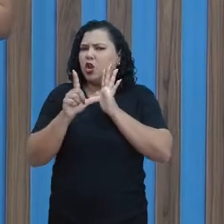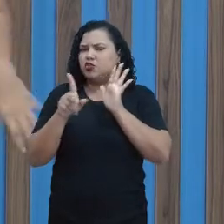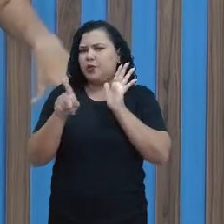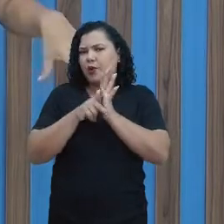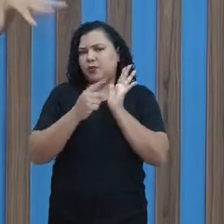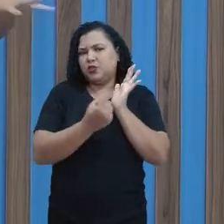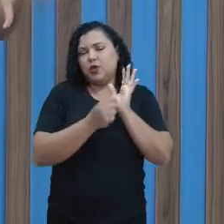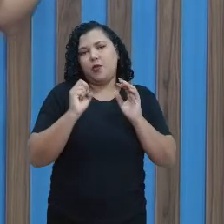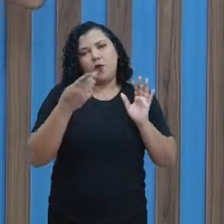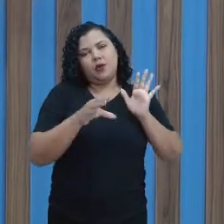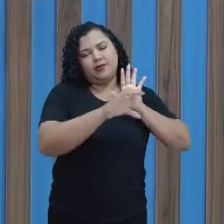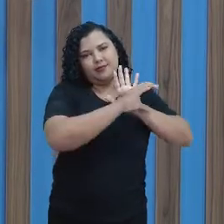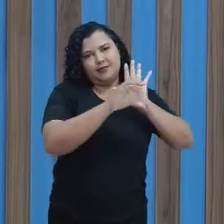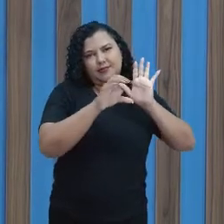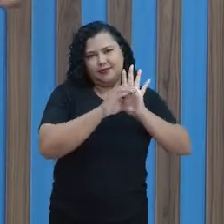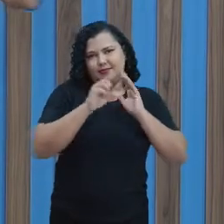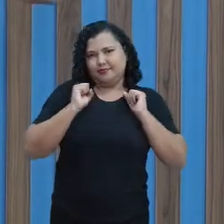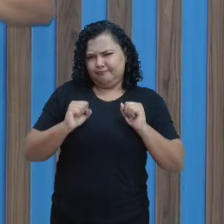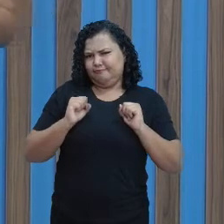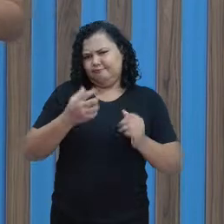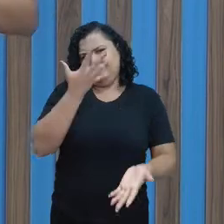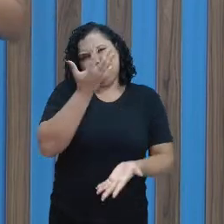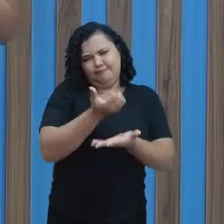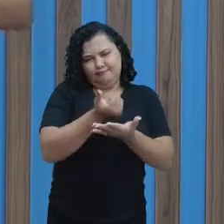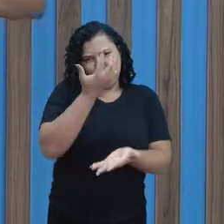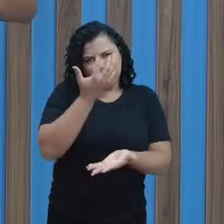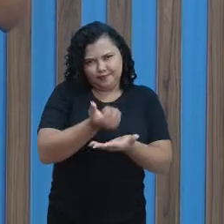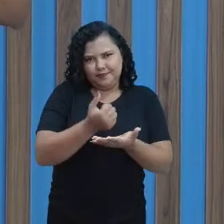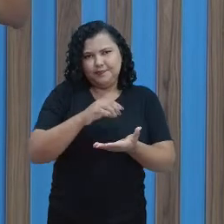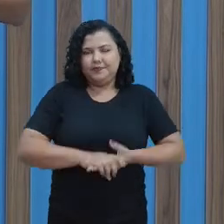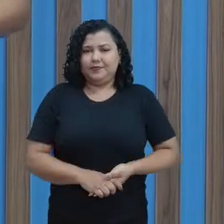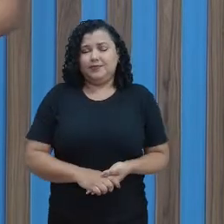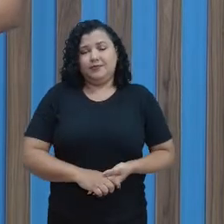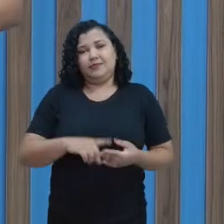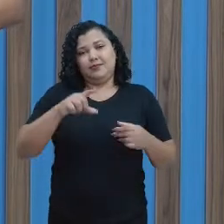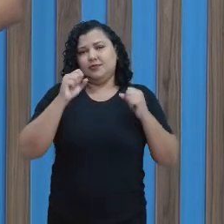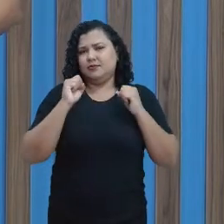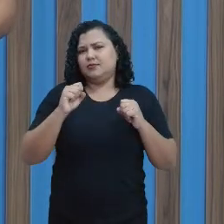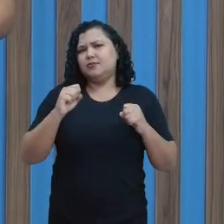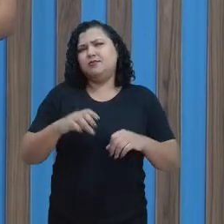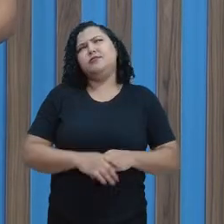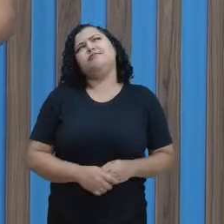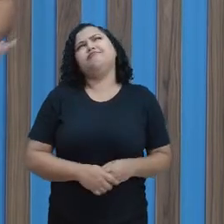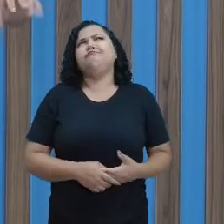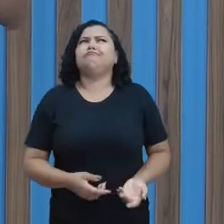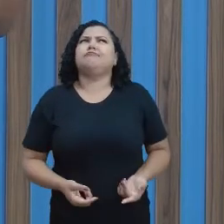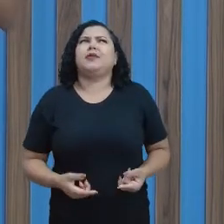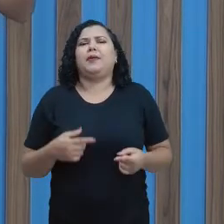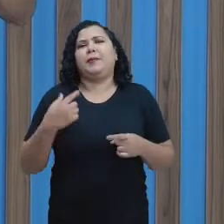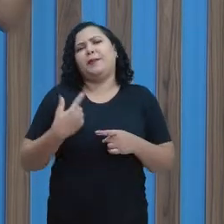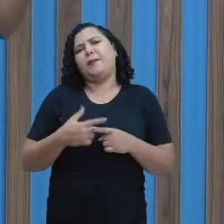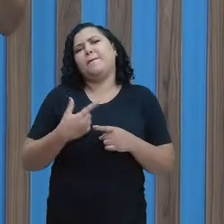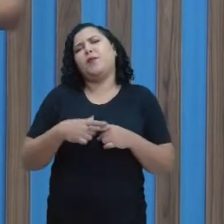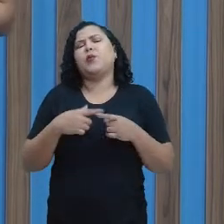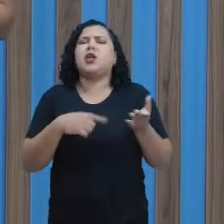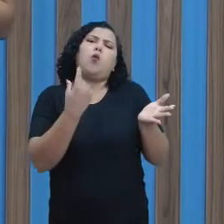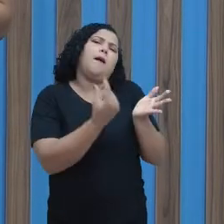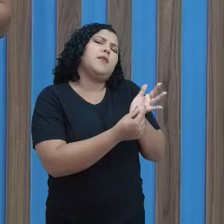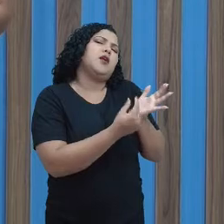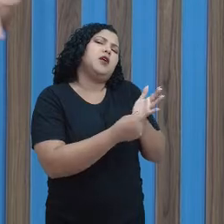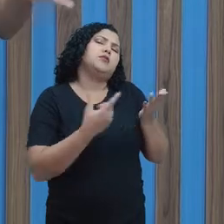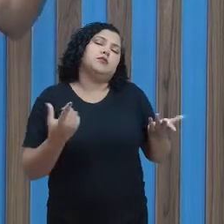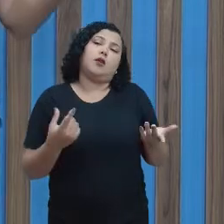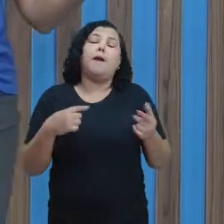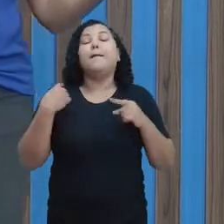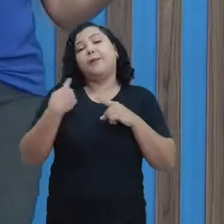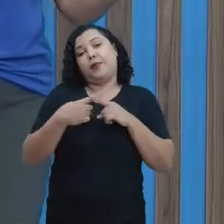tela. Então, vocês podem baixar e vocês podem, mas por que o chat? Perdão, gente, por que o aplicativo?